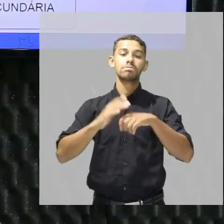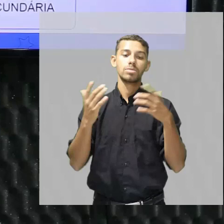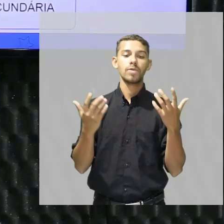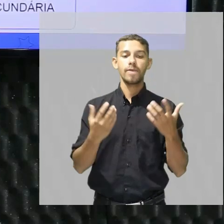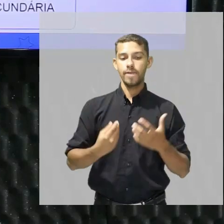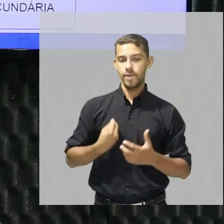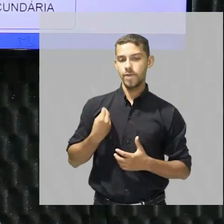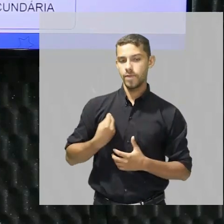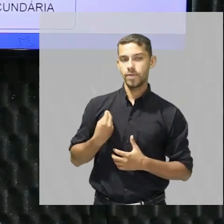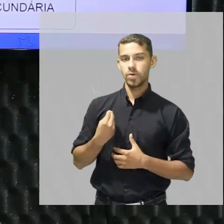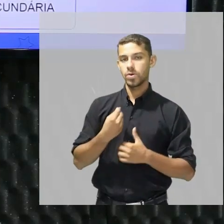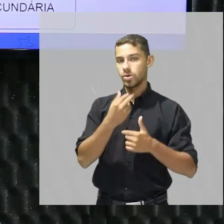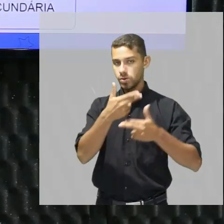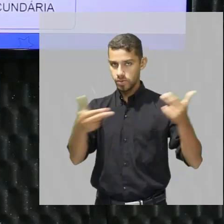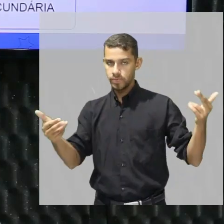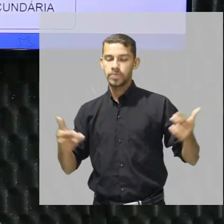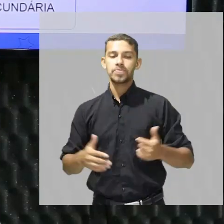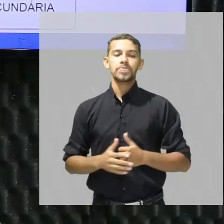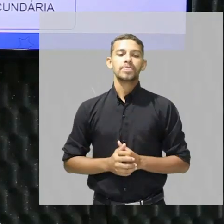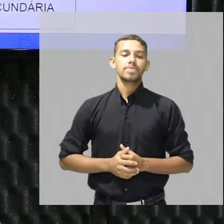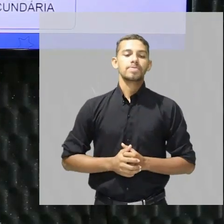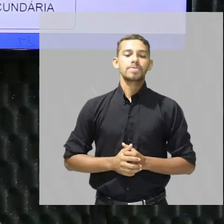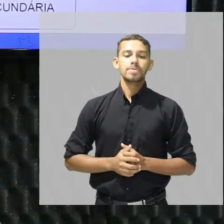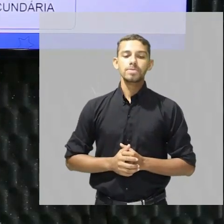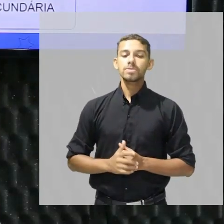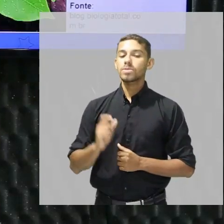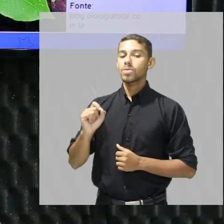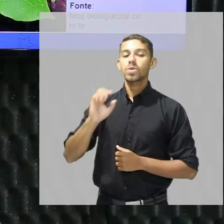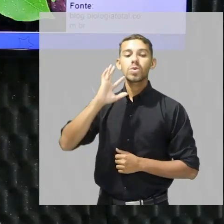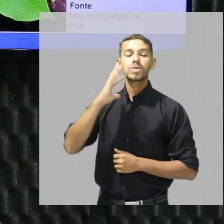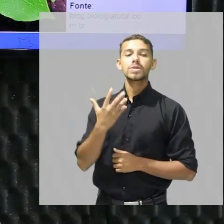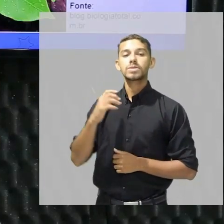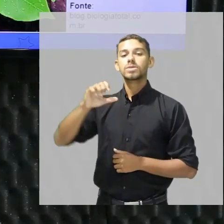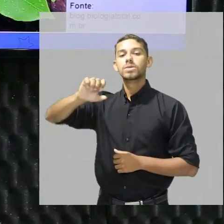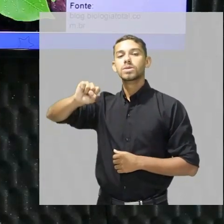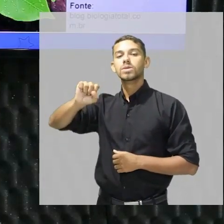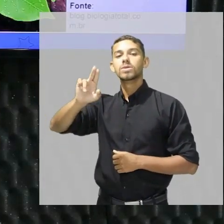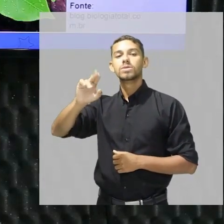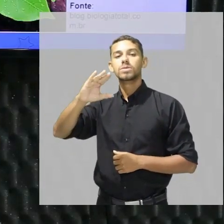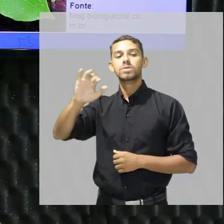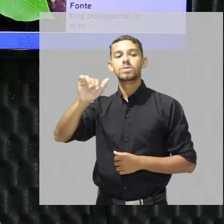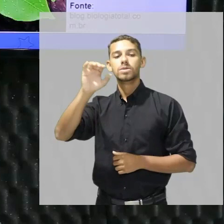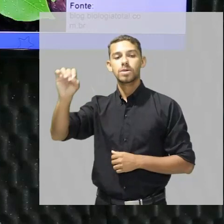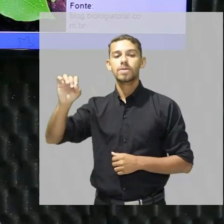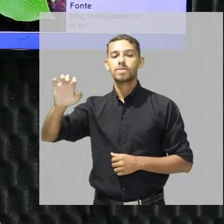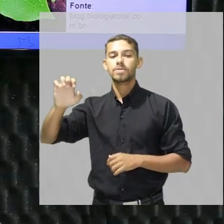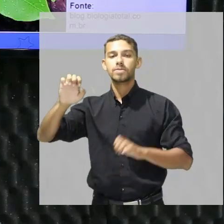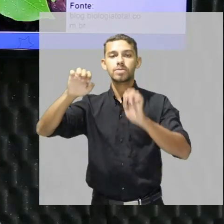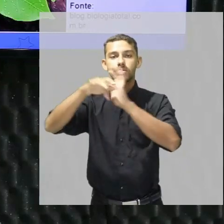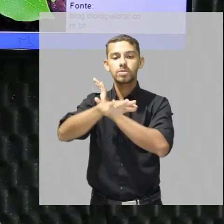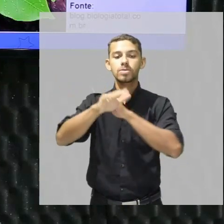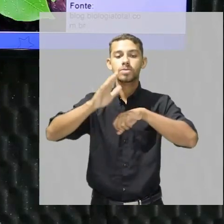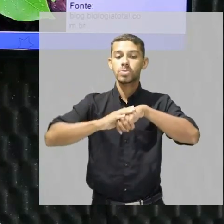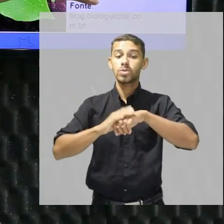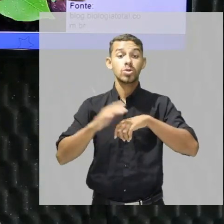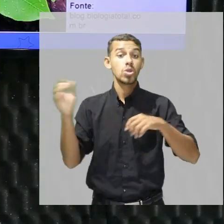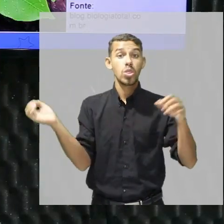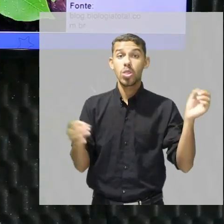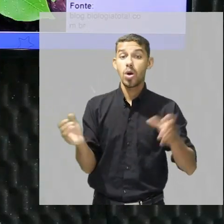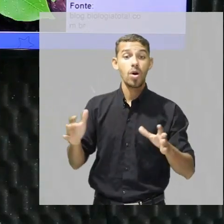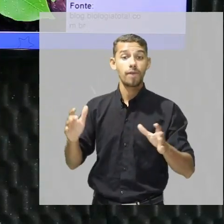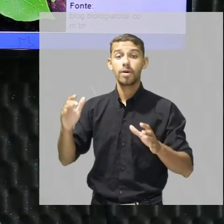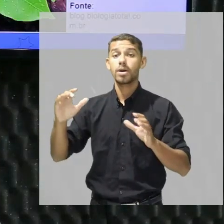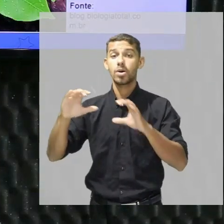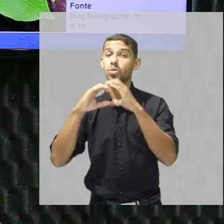tá? Então, o que é a sucessão ecológica? É a colonização do ambiente por novas comunidades biológicas.